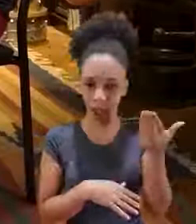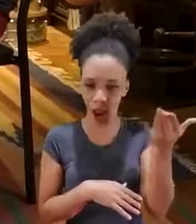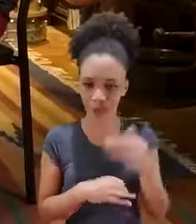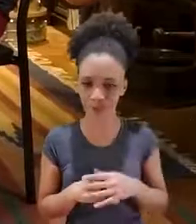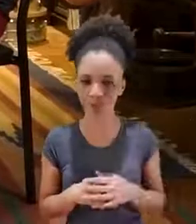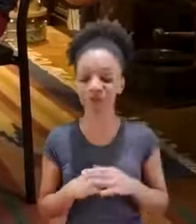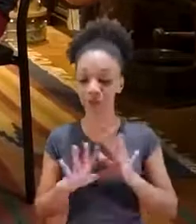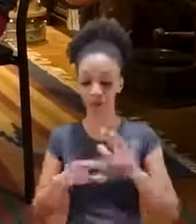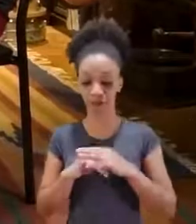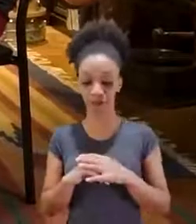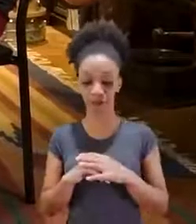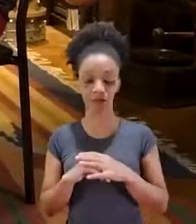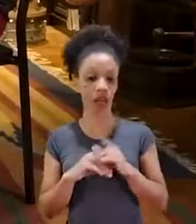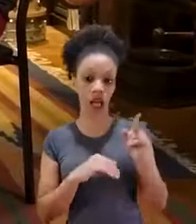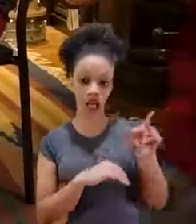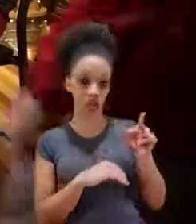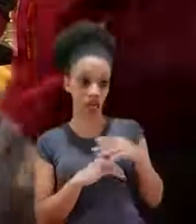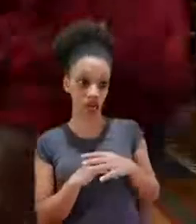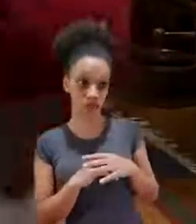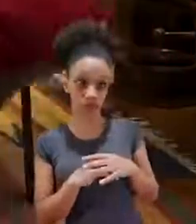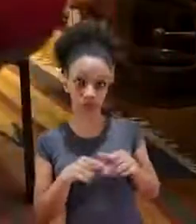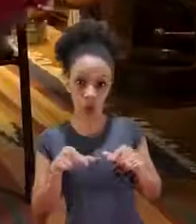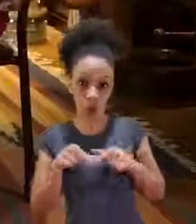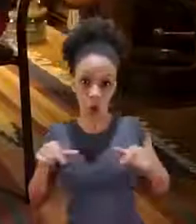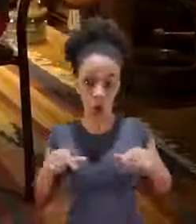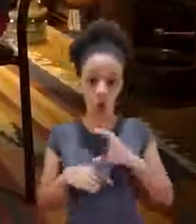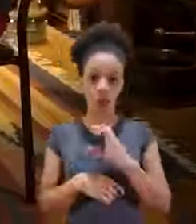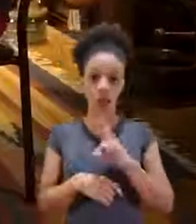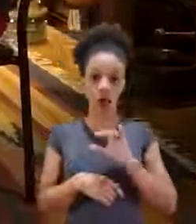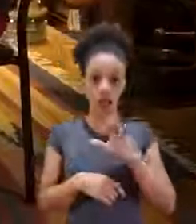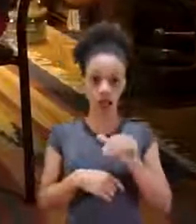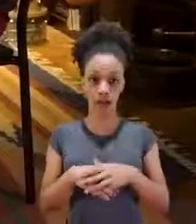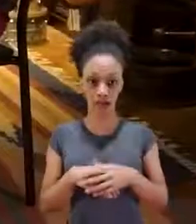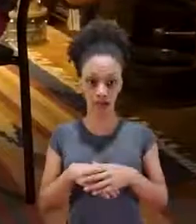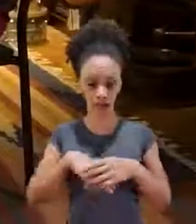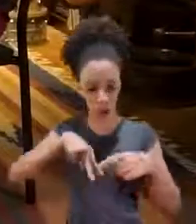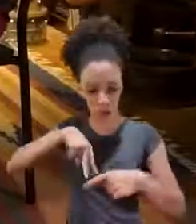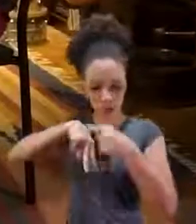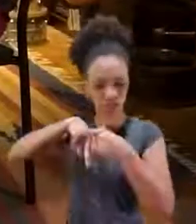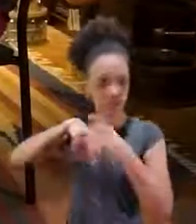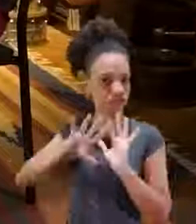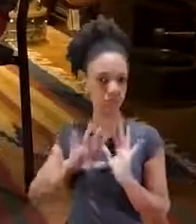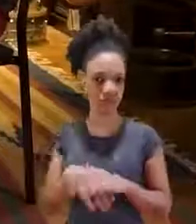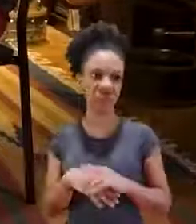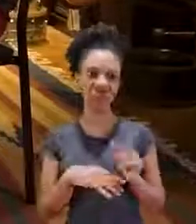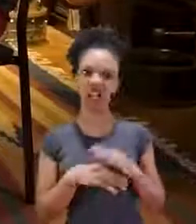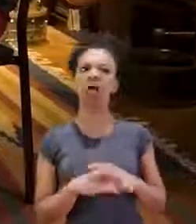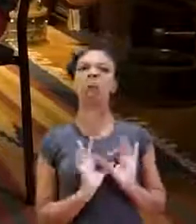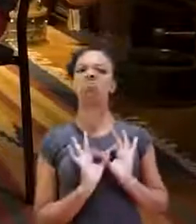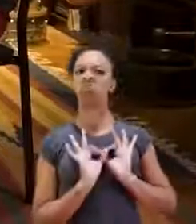para essas coisas ó tá marcando aí né gente